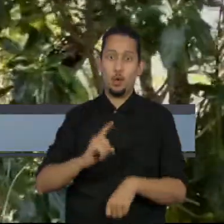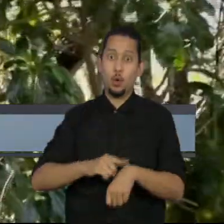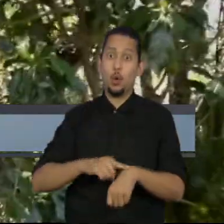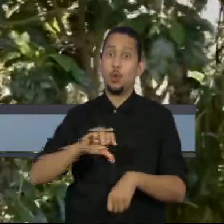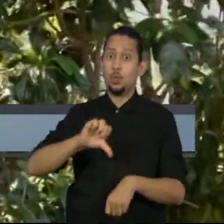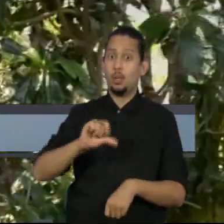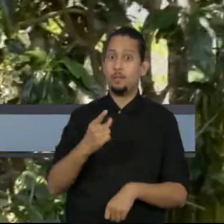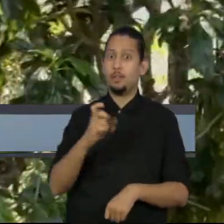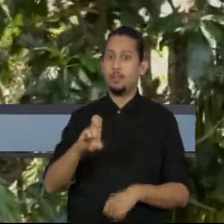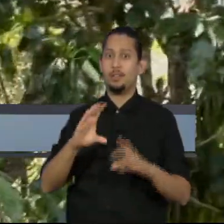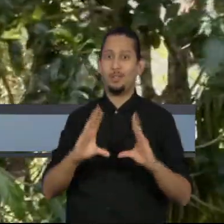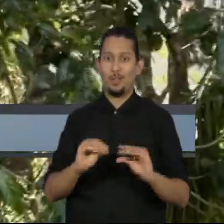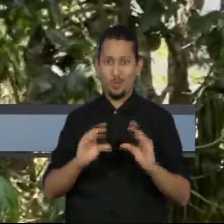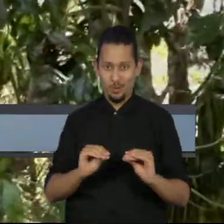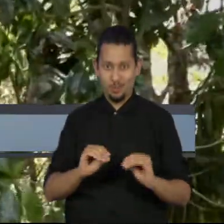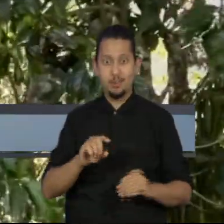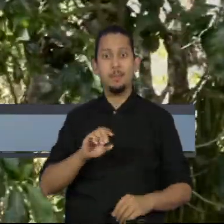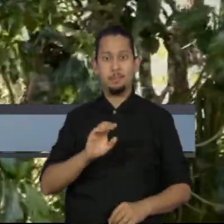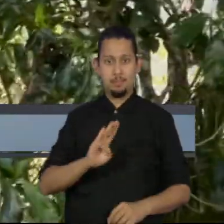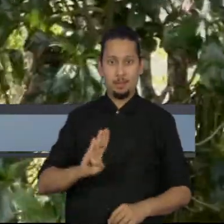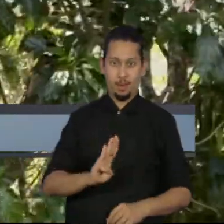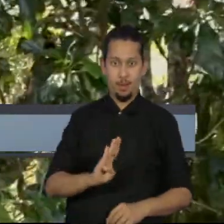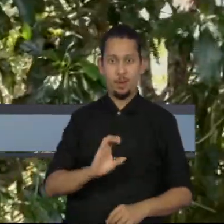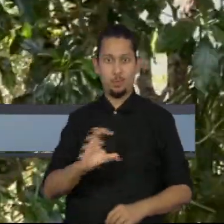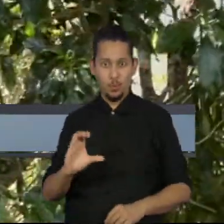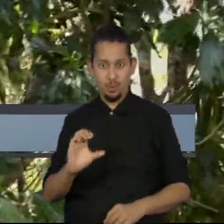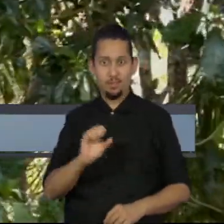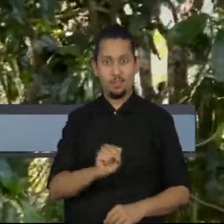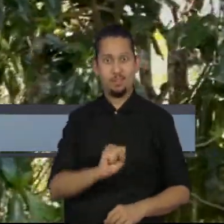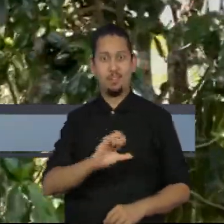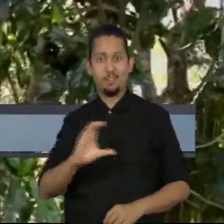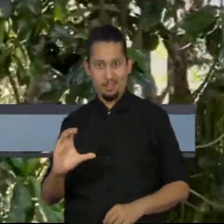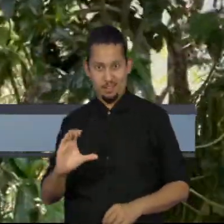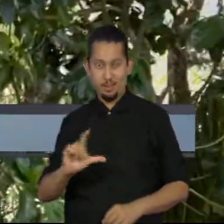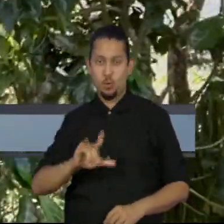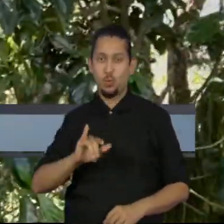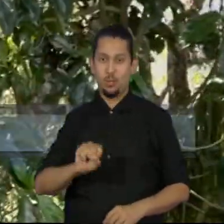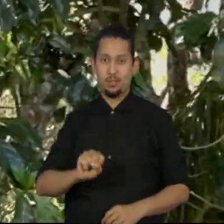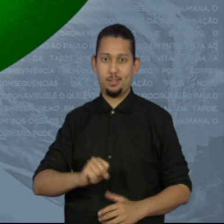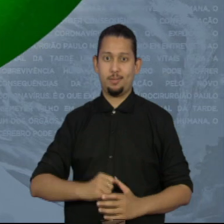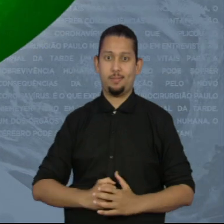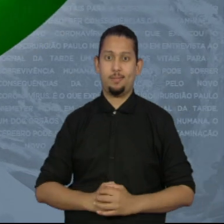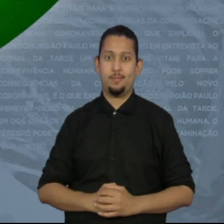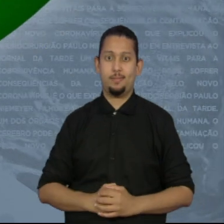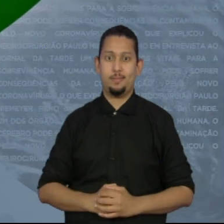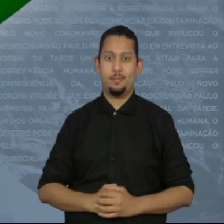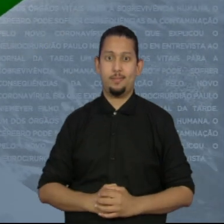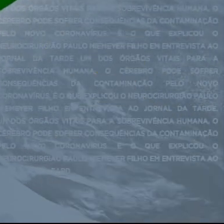9h15 da noite. De Balneário Camboriú, Santa Catarina, Luiz Turati.